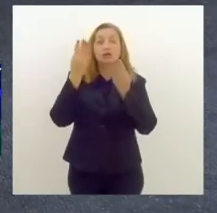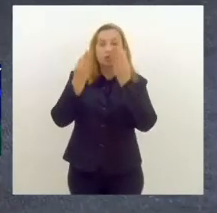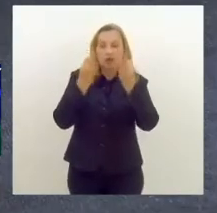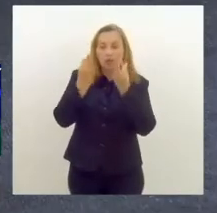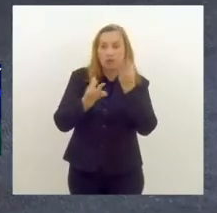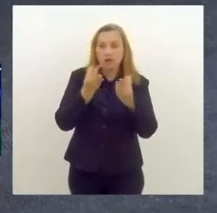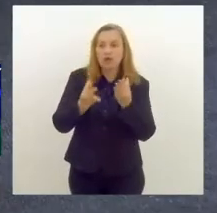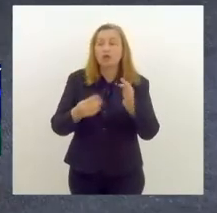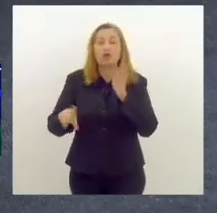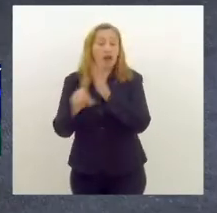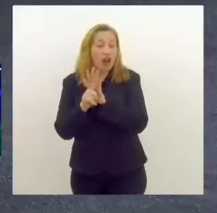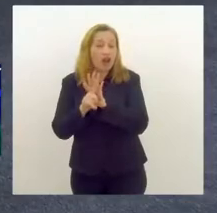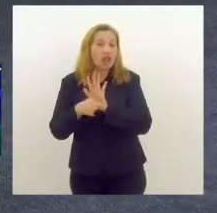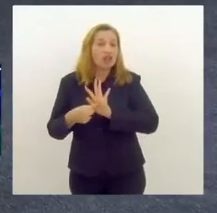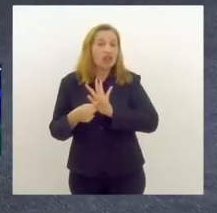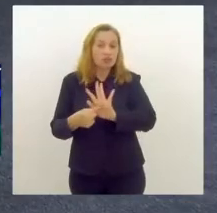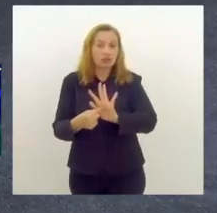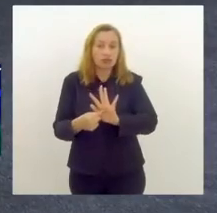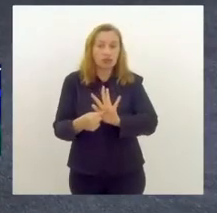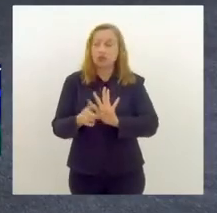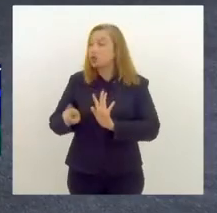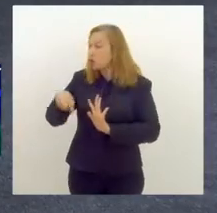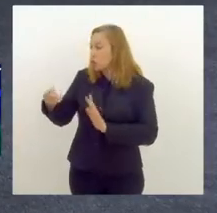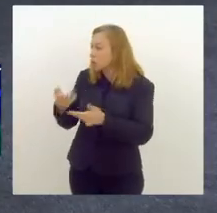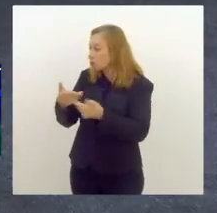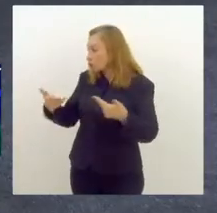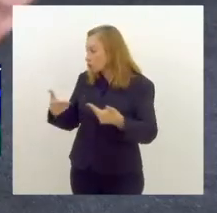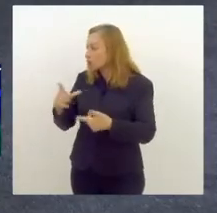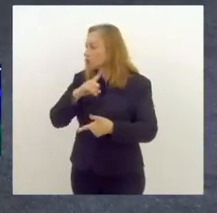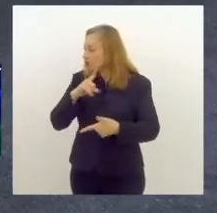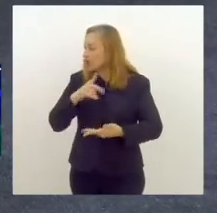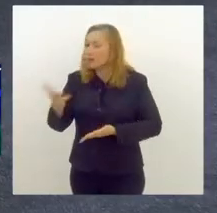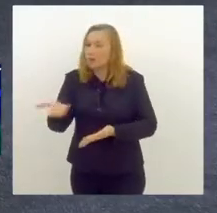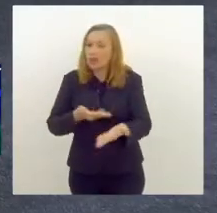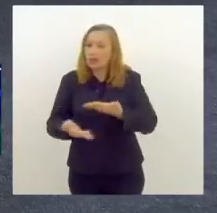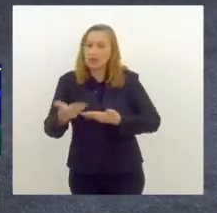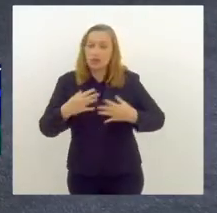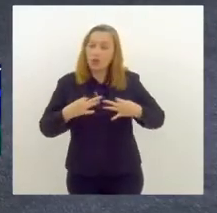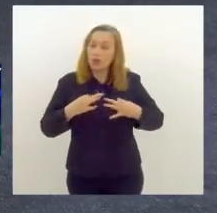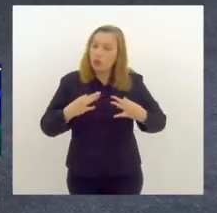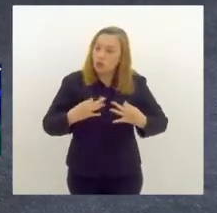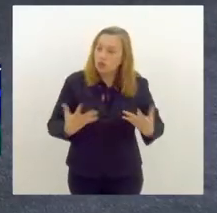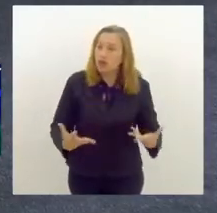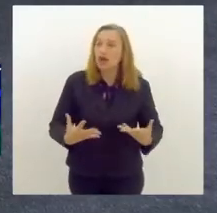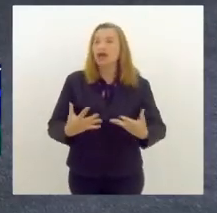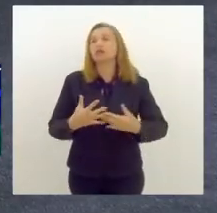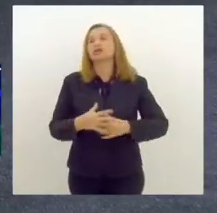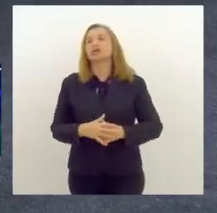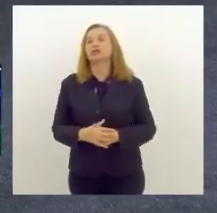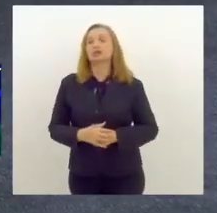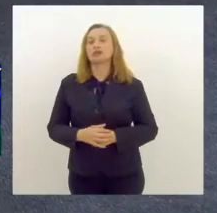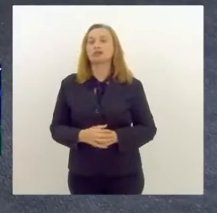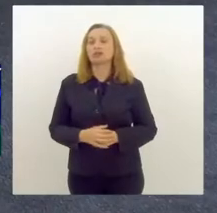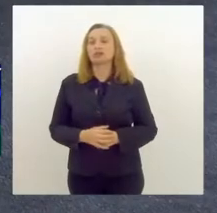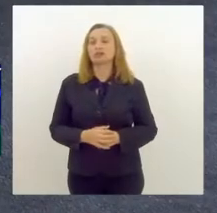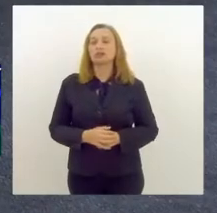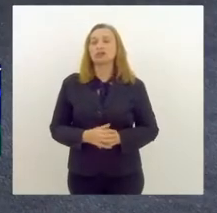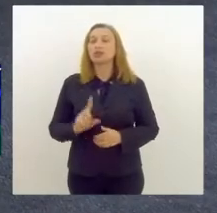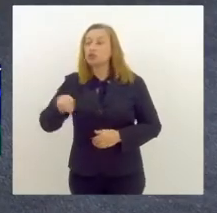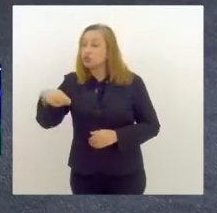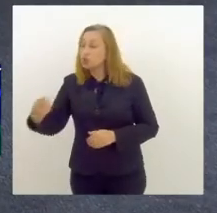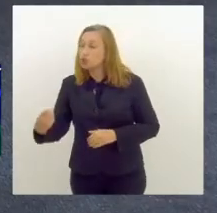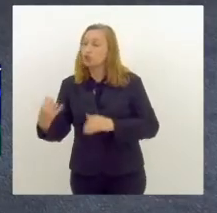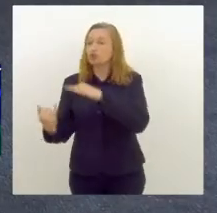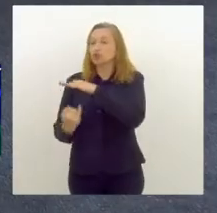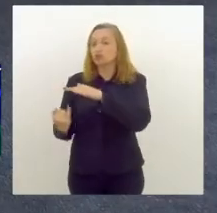a legislação estabelece, né? Uma outra coisa é ter uma participação voluntária, benemérita, enfim, filantrópica, de outras